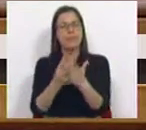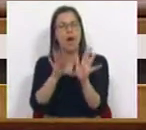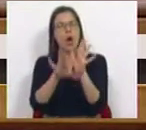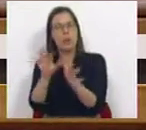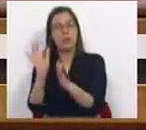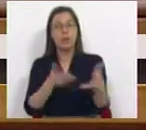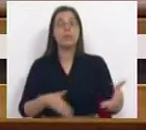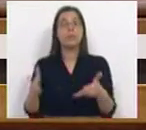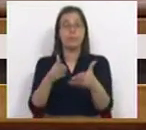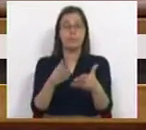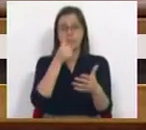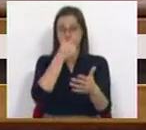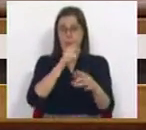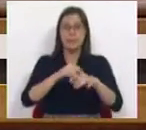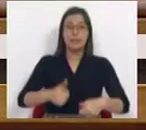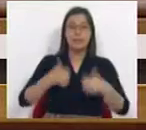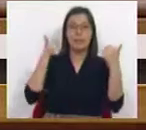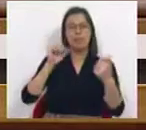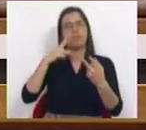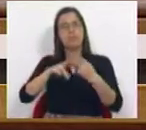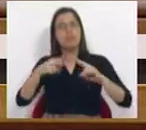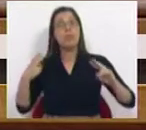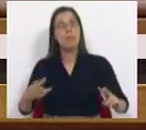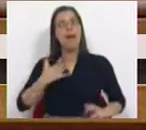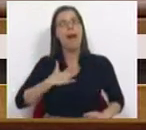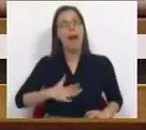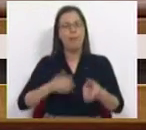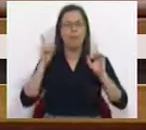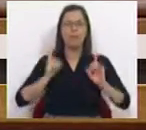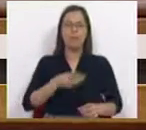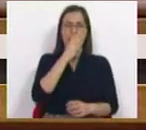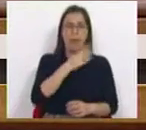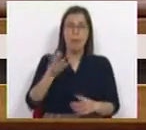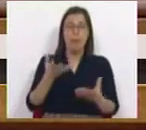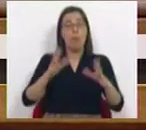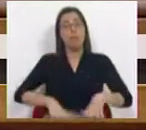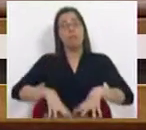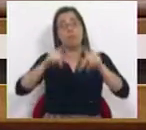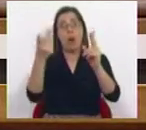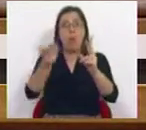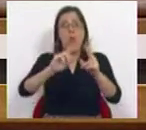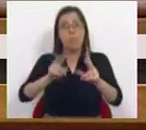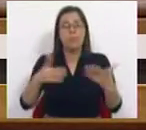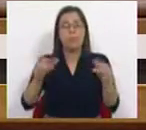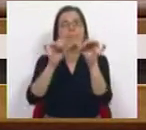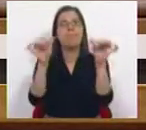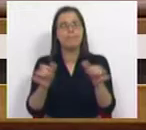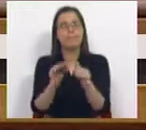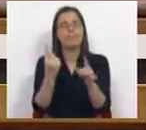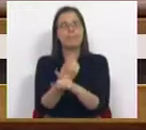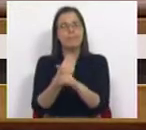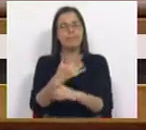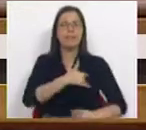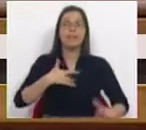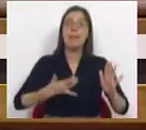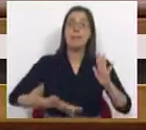opções estratégicas às cidades ou municípios que pretendam implementar ou desenvolver sistemas alimentares